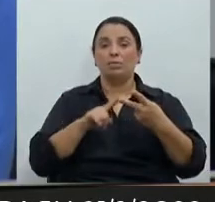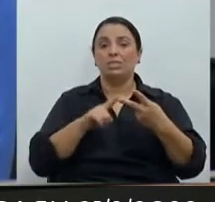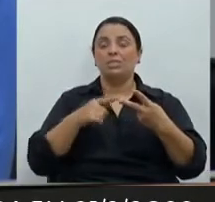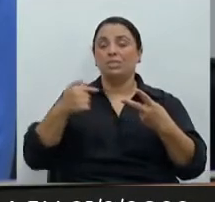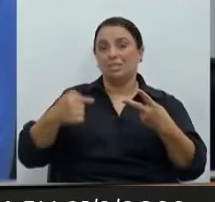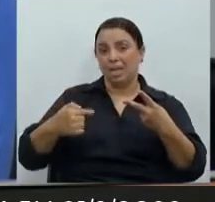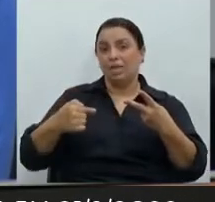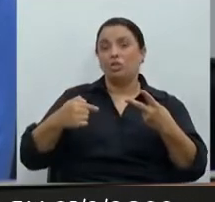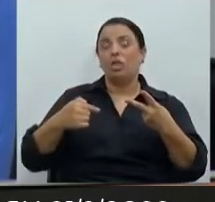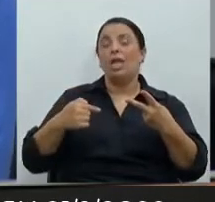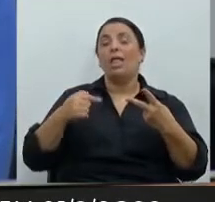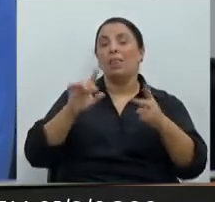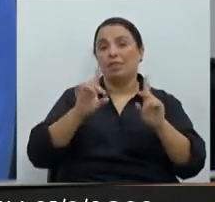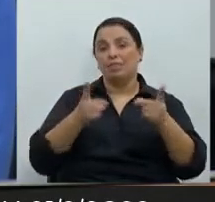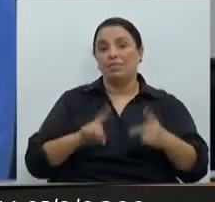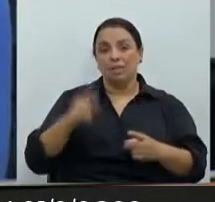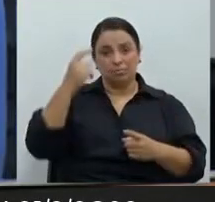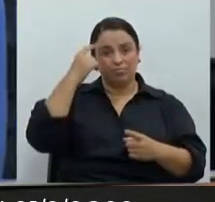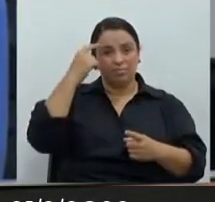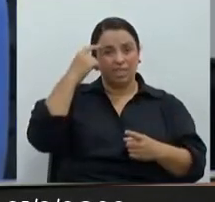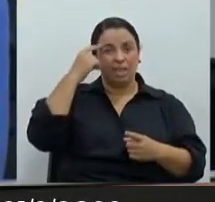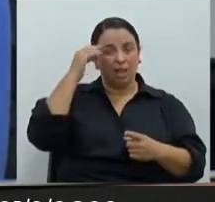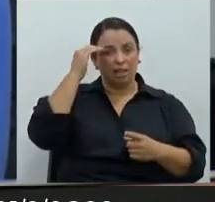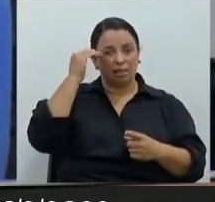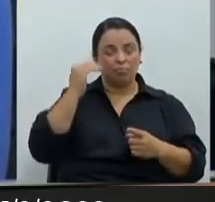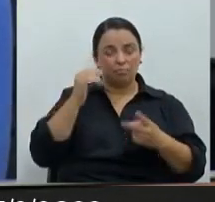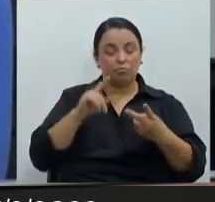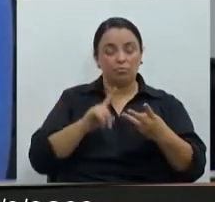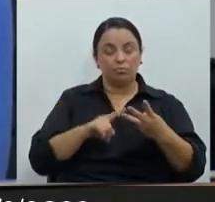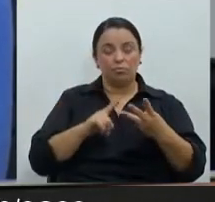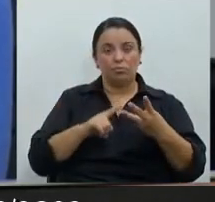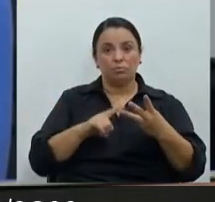um aluno com síndrome de Down e um aluno com TEA.